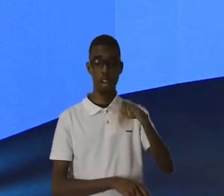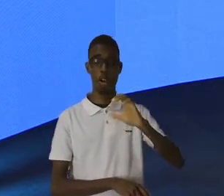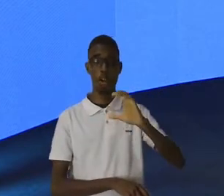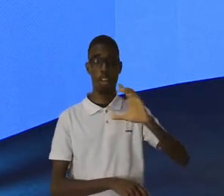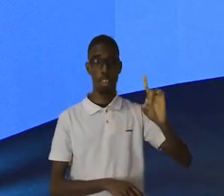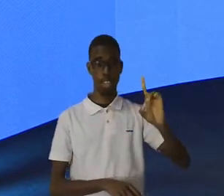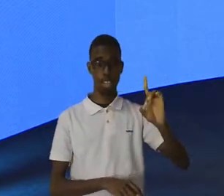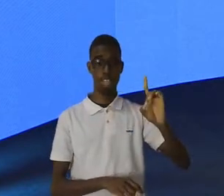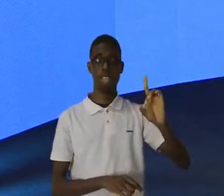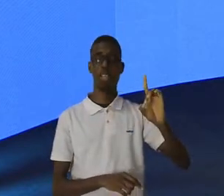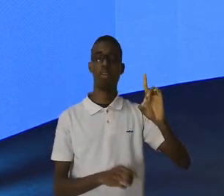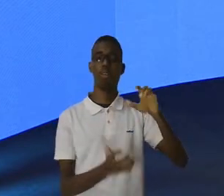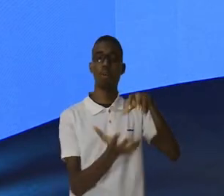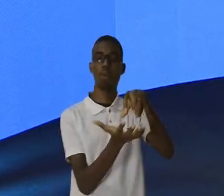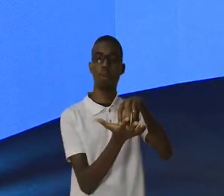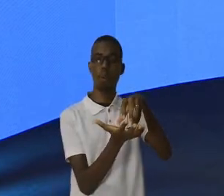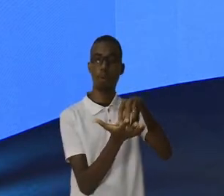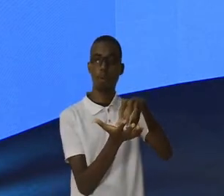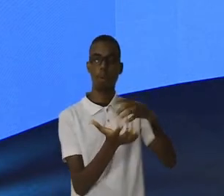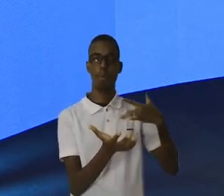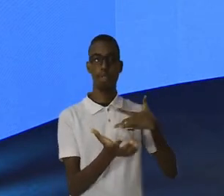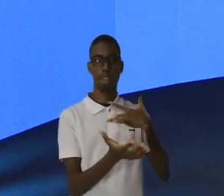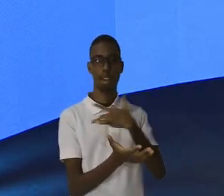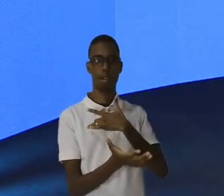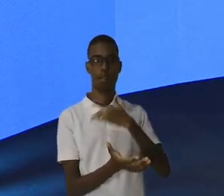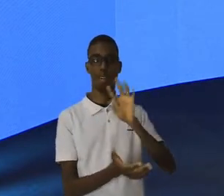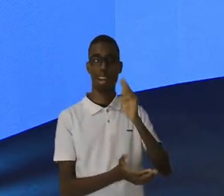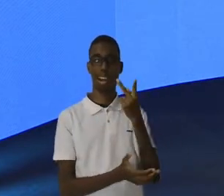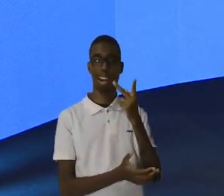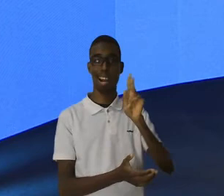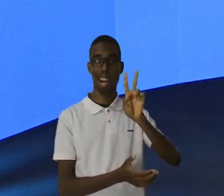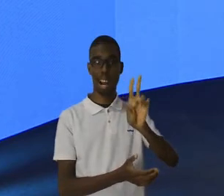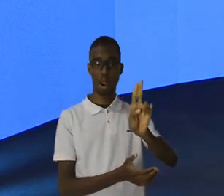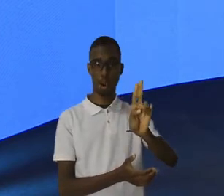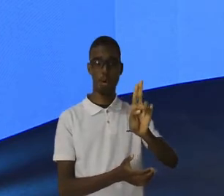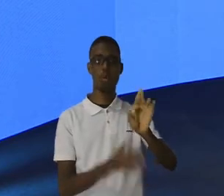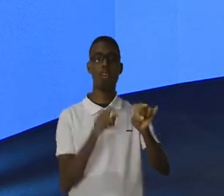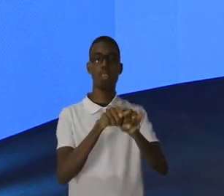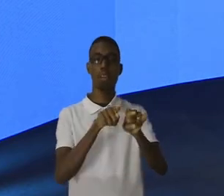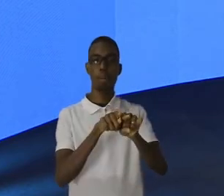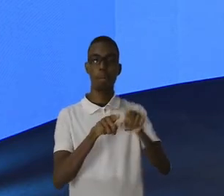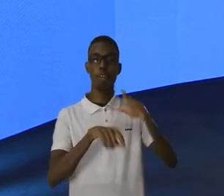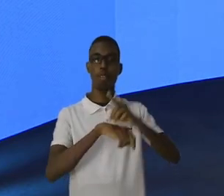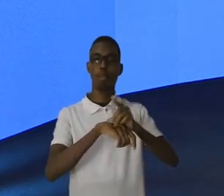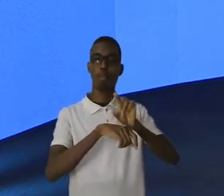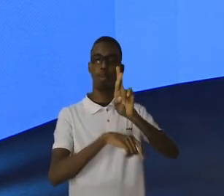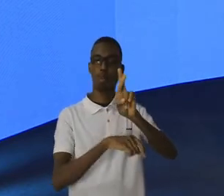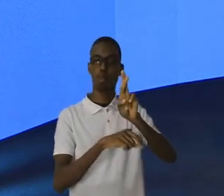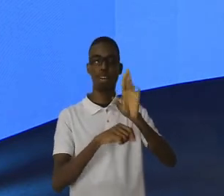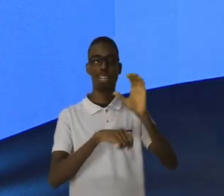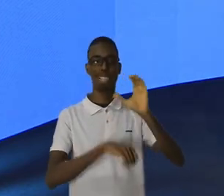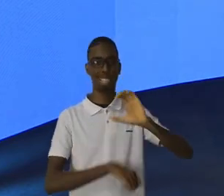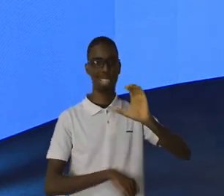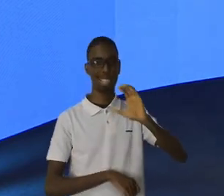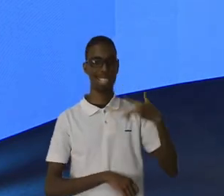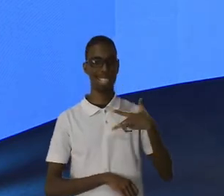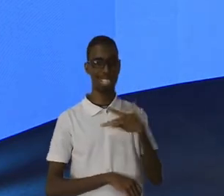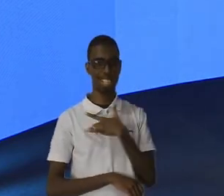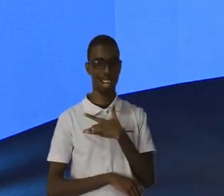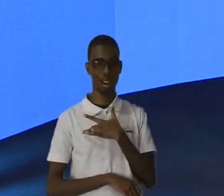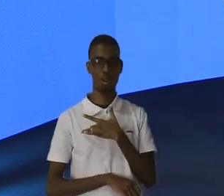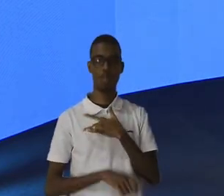Neuropsicologia e Saúde, do HU da UFSC, doutora em Ciências da Saúde e Medicina e pós-doutorada